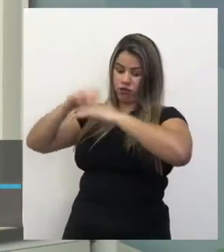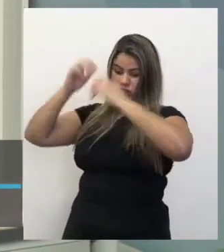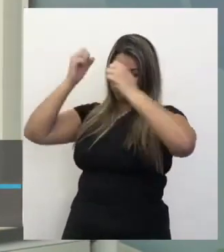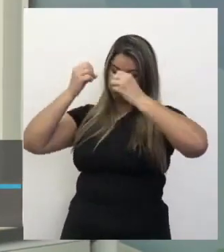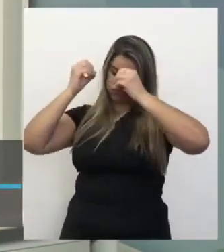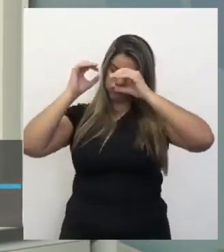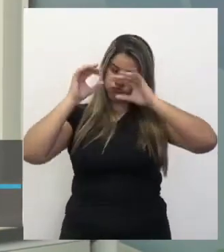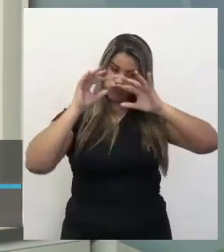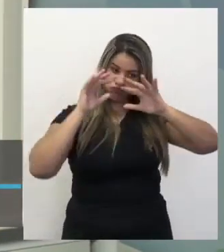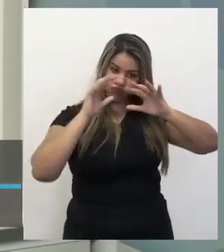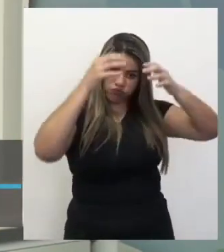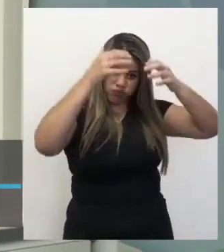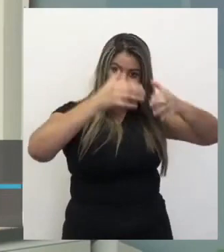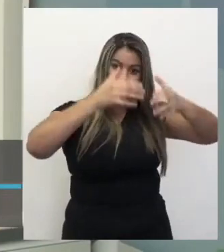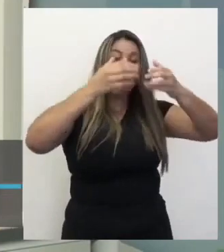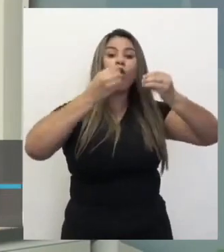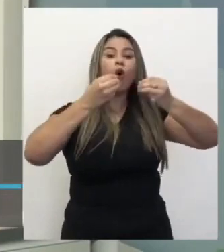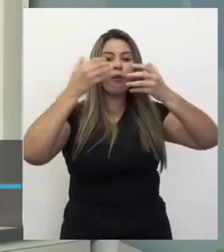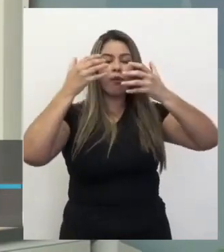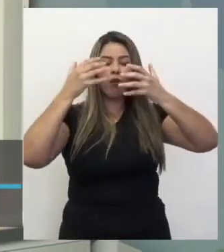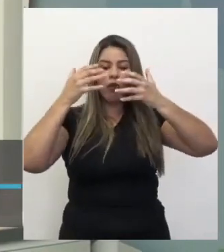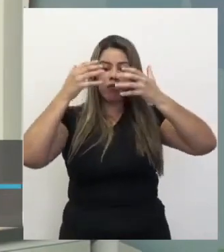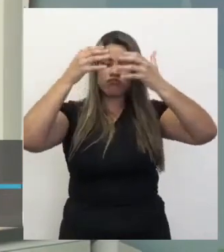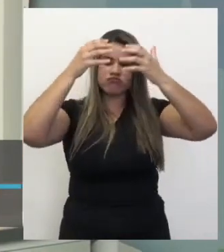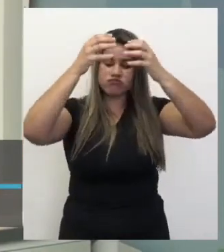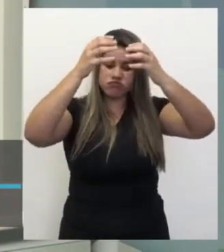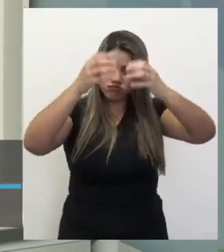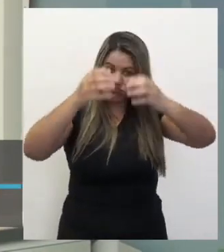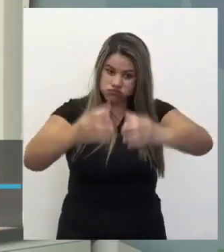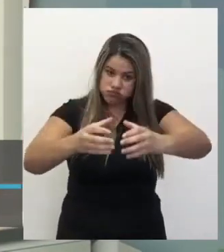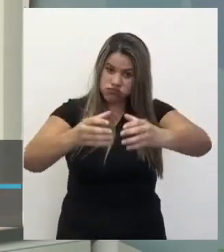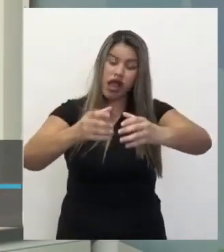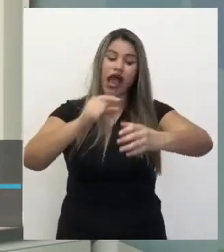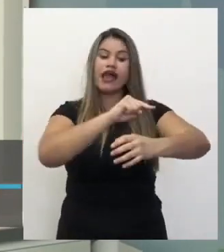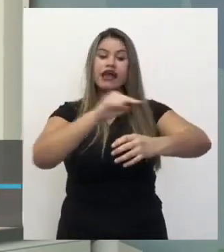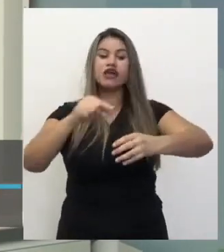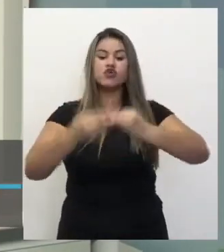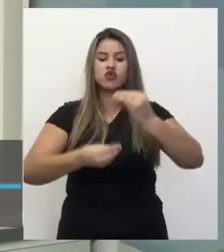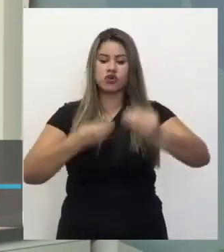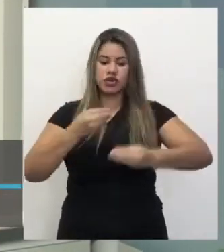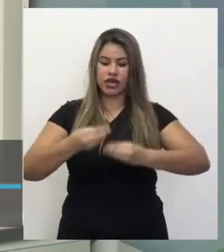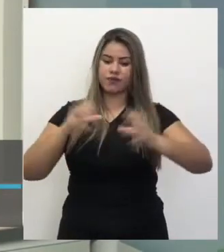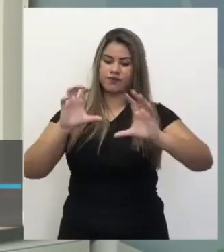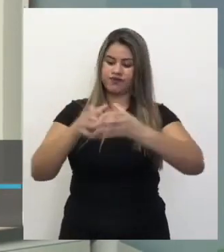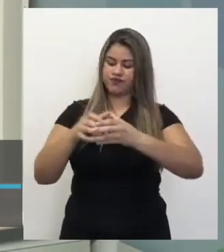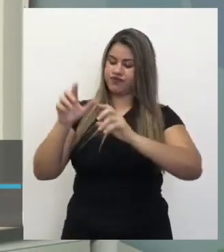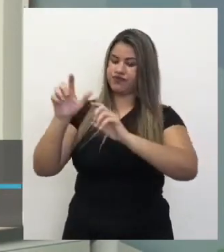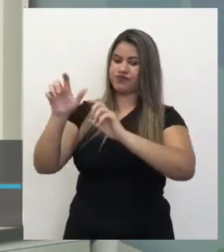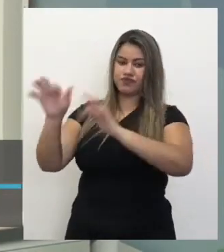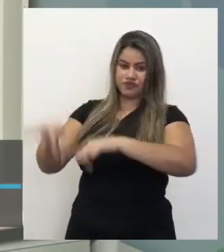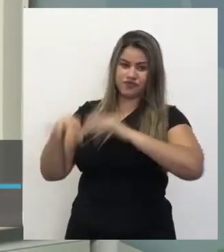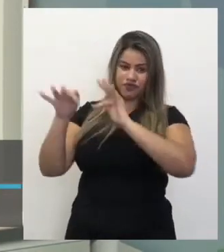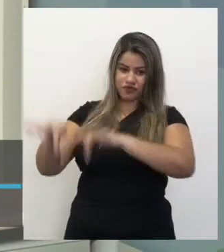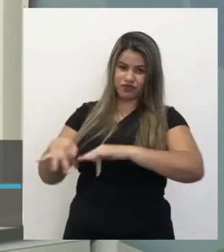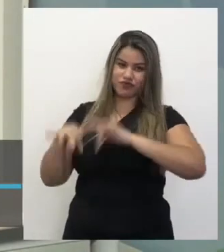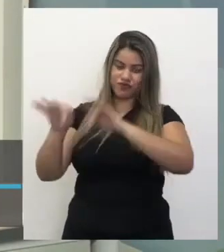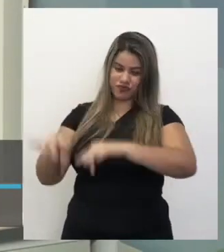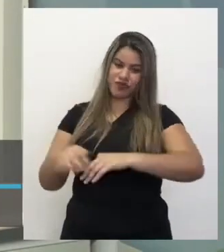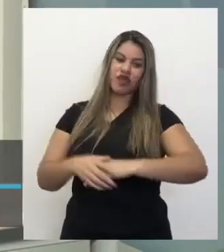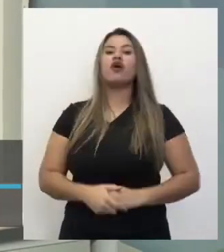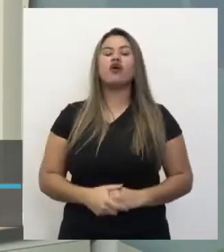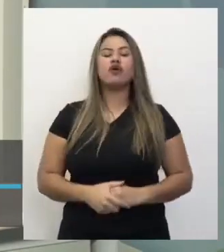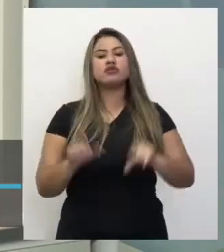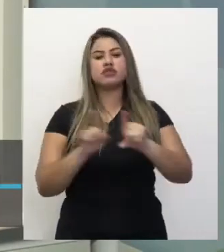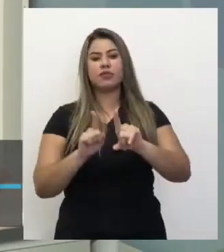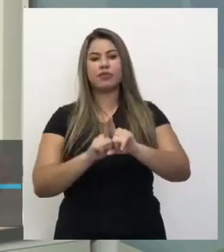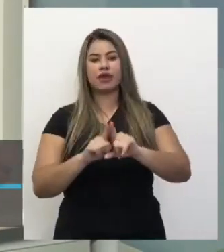rei, né? E aí o rei designavam quem seriam os seus senhores feudais designavam quem iam ser seus cavaleiros e também os